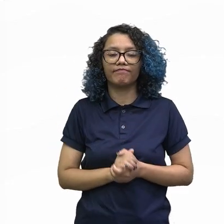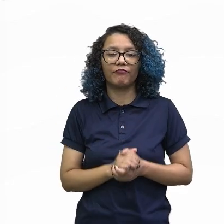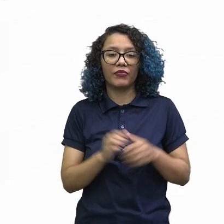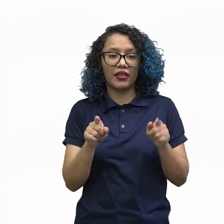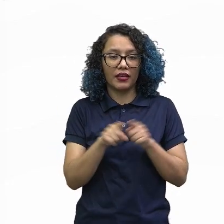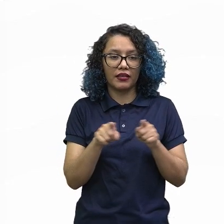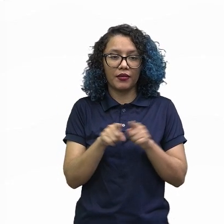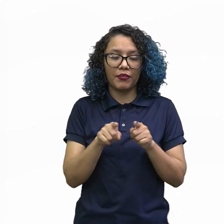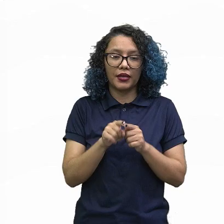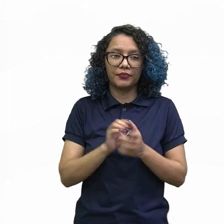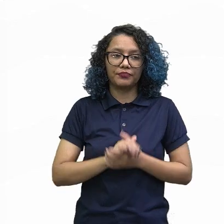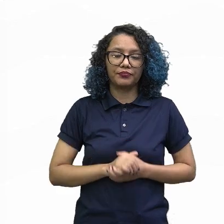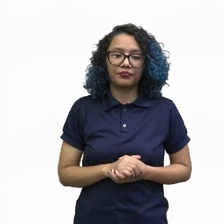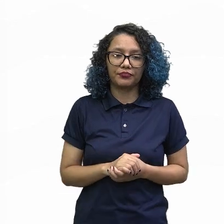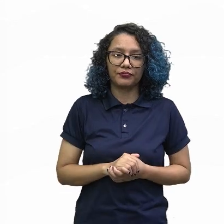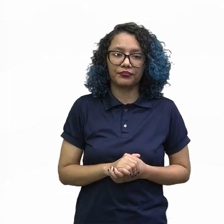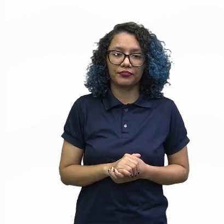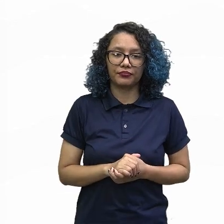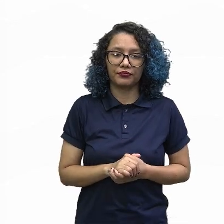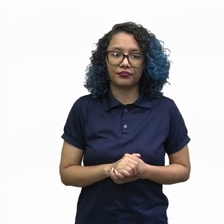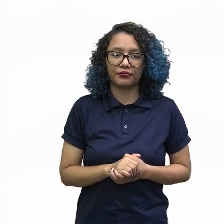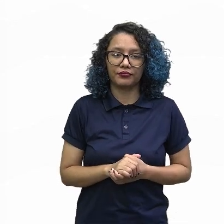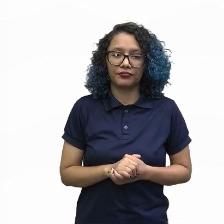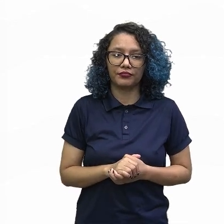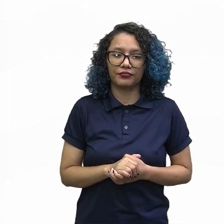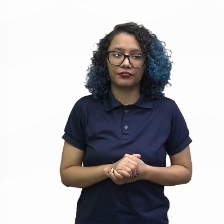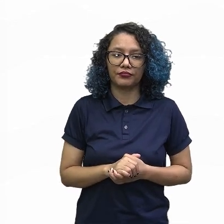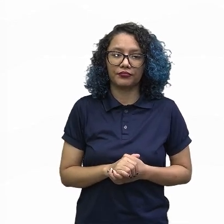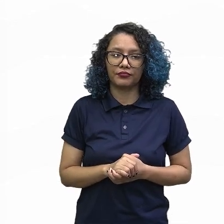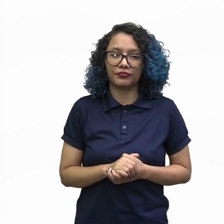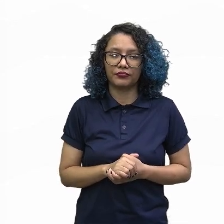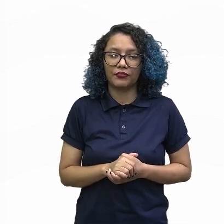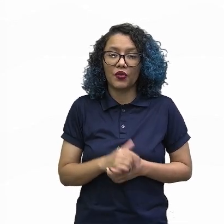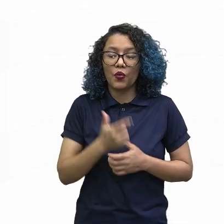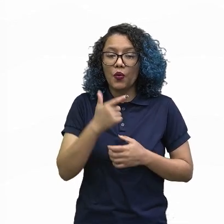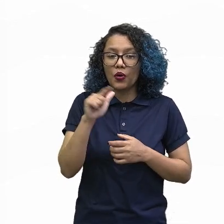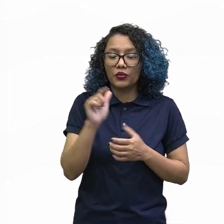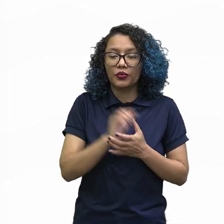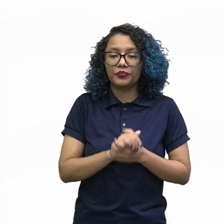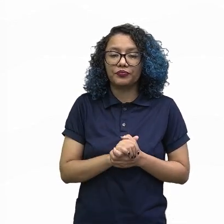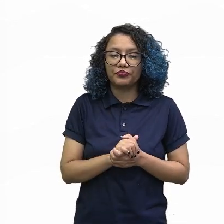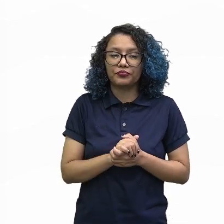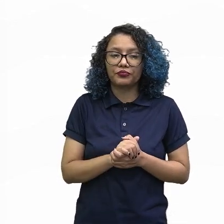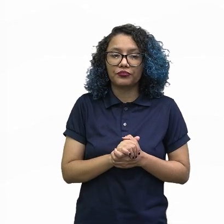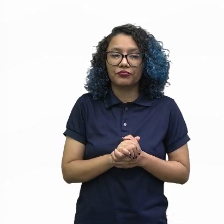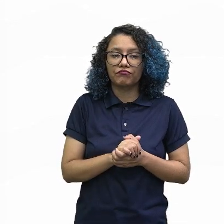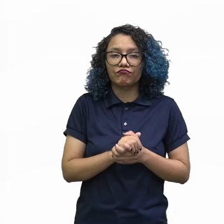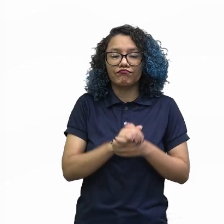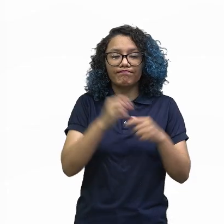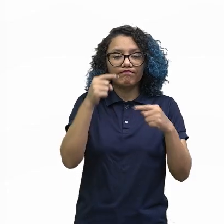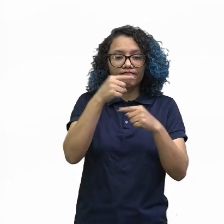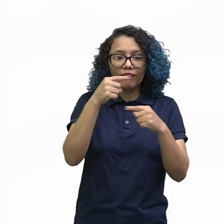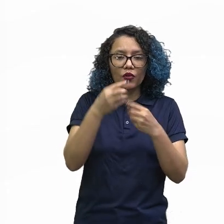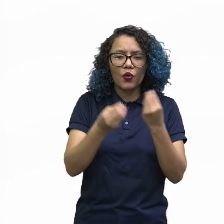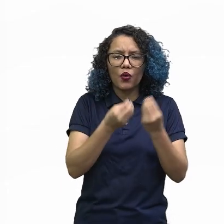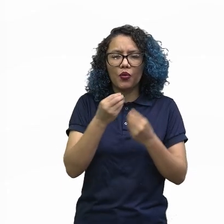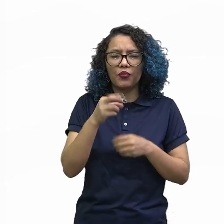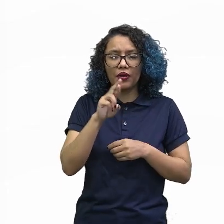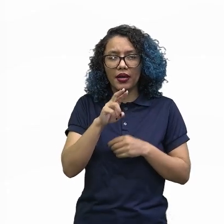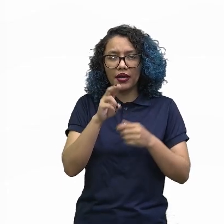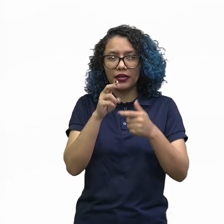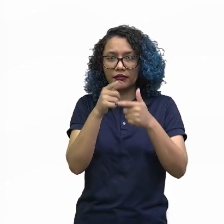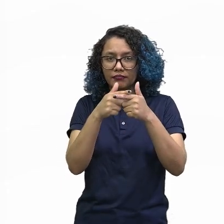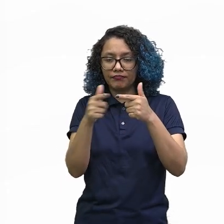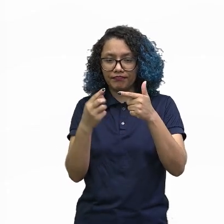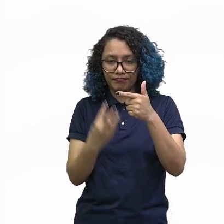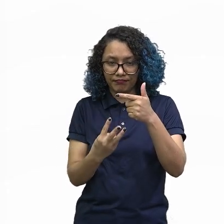da resistência resultante, que nesse caso, os geradores em paralelo é R sobre 3. Essa resistência é a